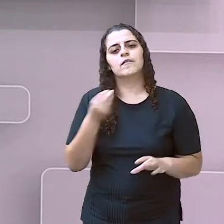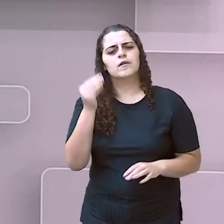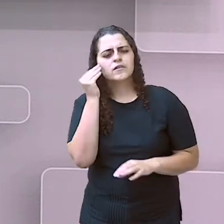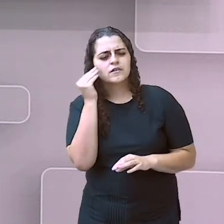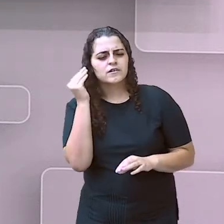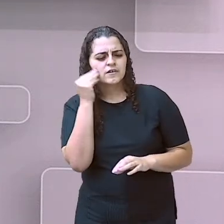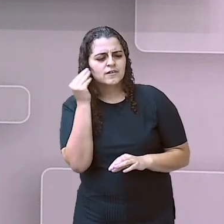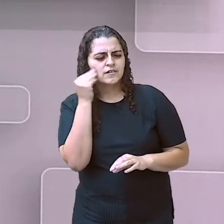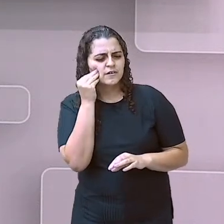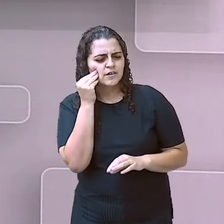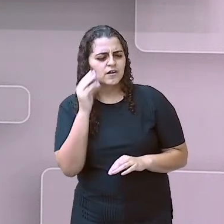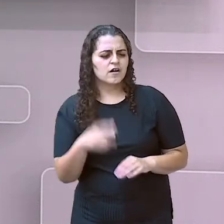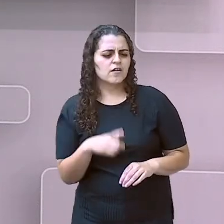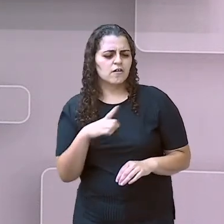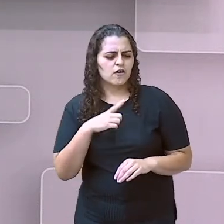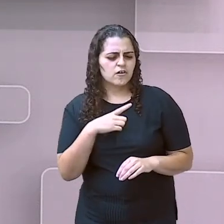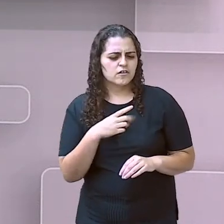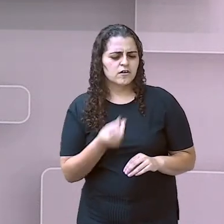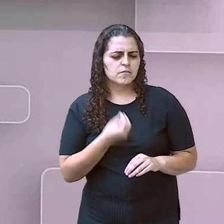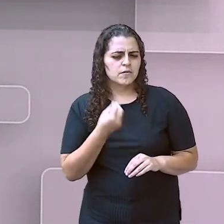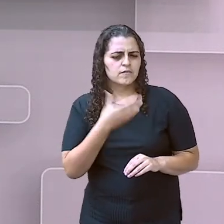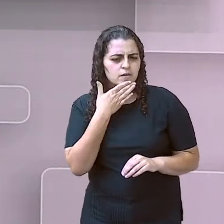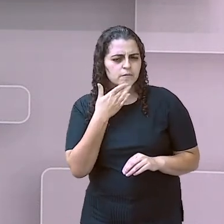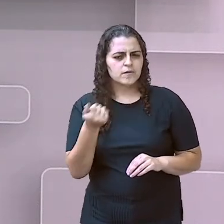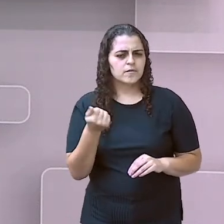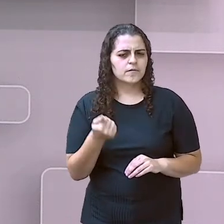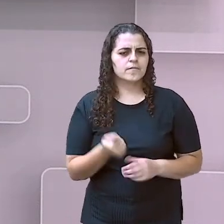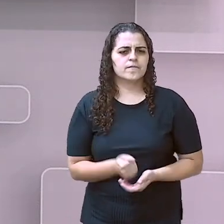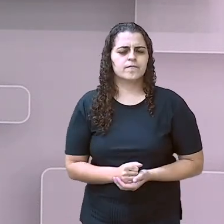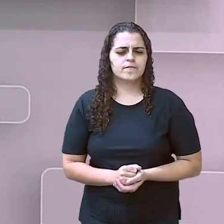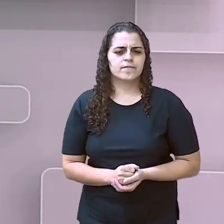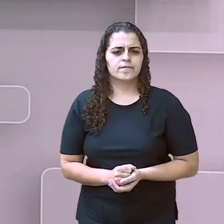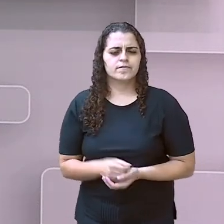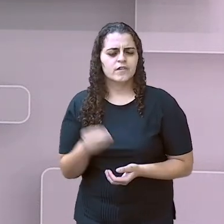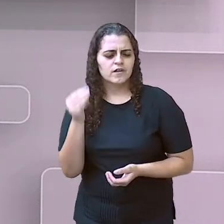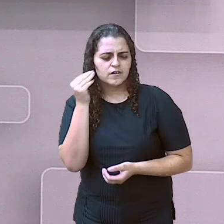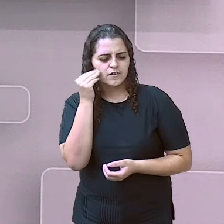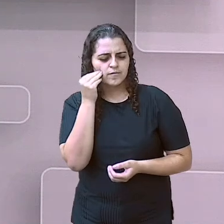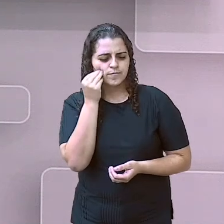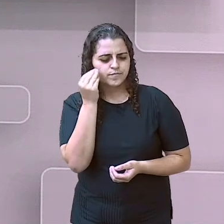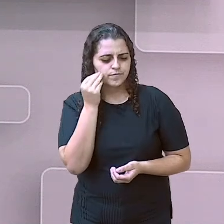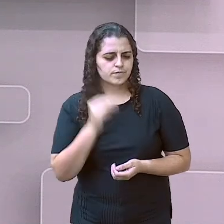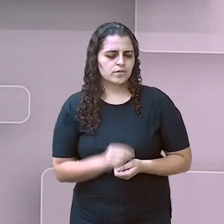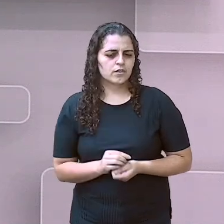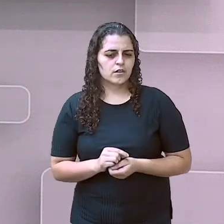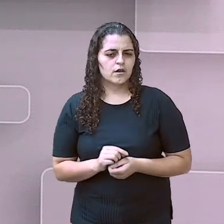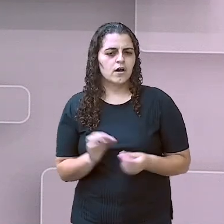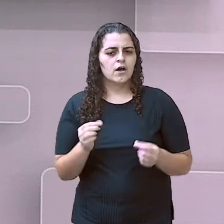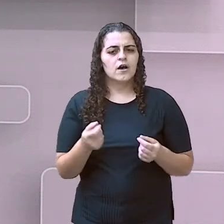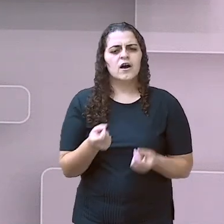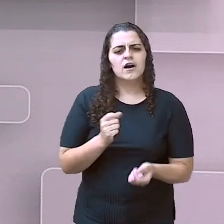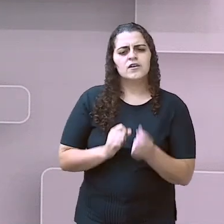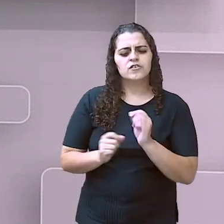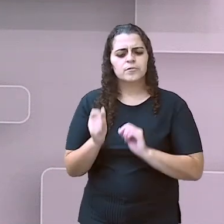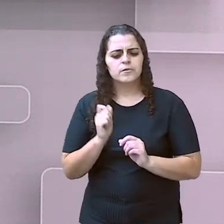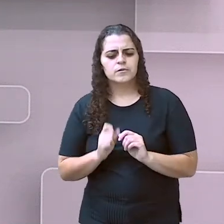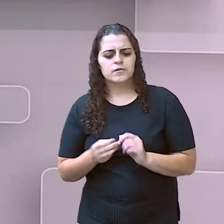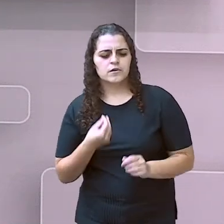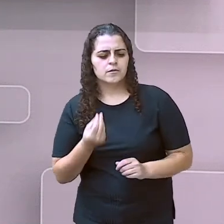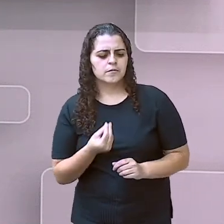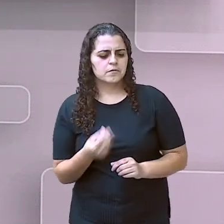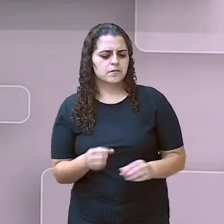tentavam ter uma vida melhor. Eles tentavam, eles